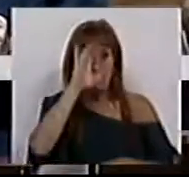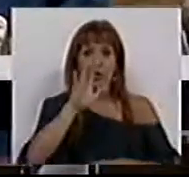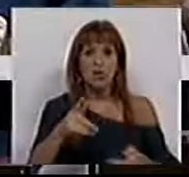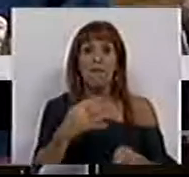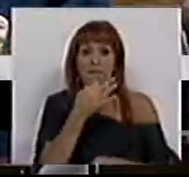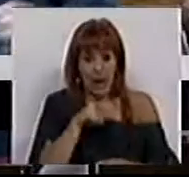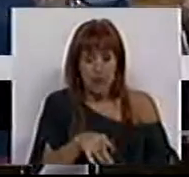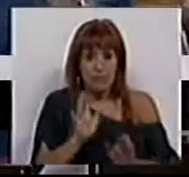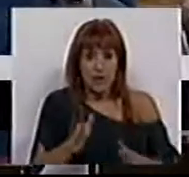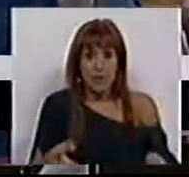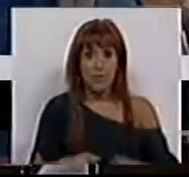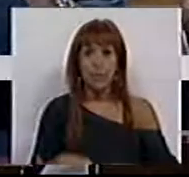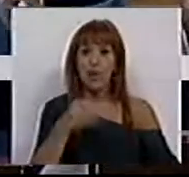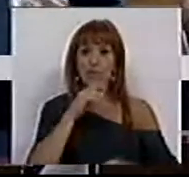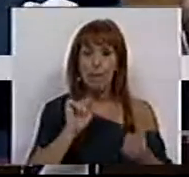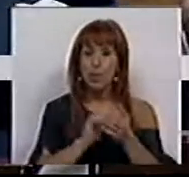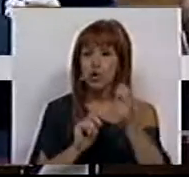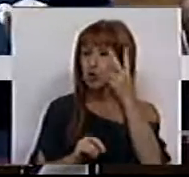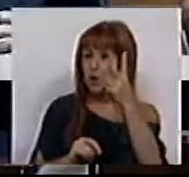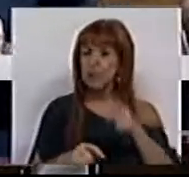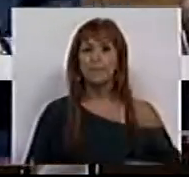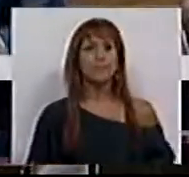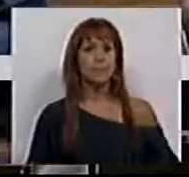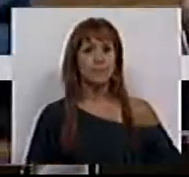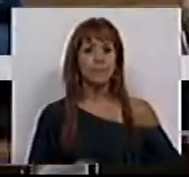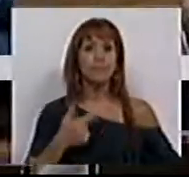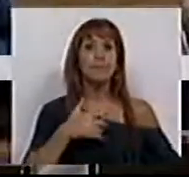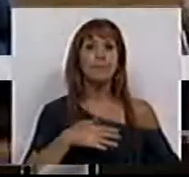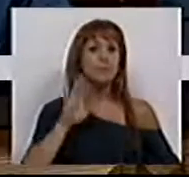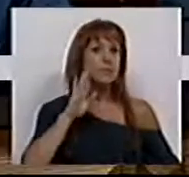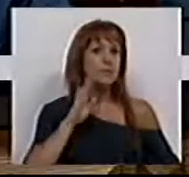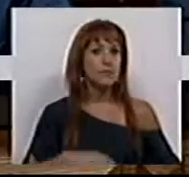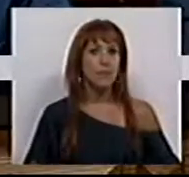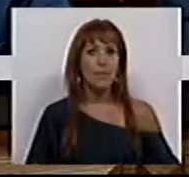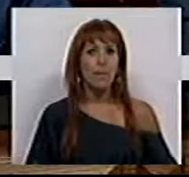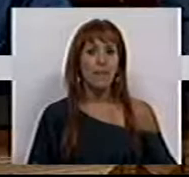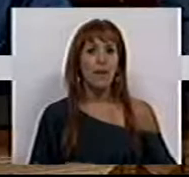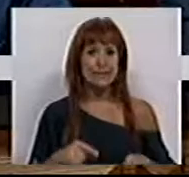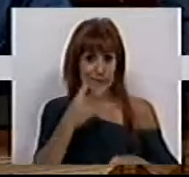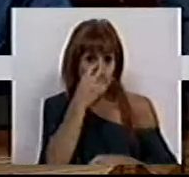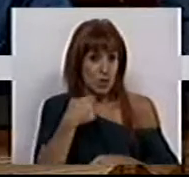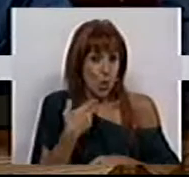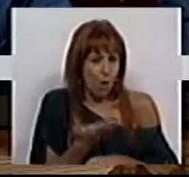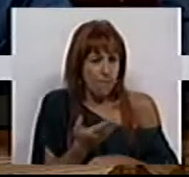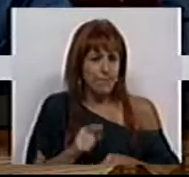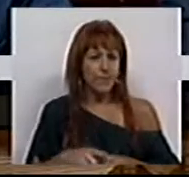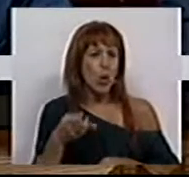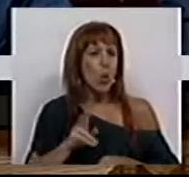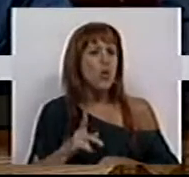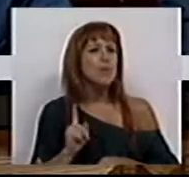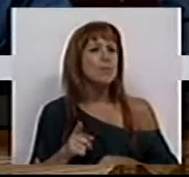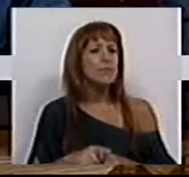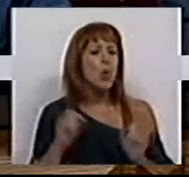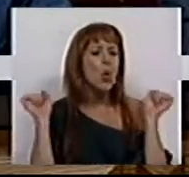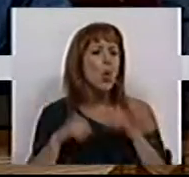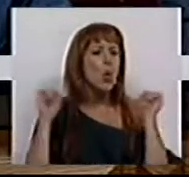ministro fale sobre isso, falando-lhe em dois pontos muito concretos. Eu queria saber, tenho essa curiosidade, qual foi